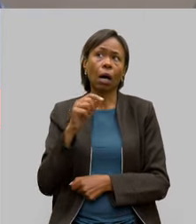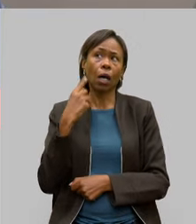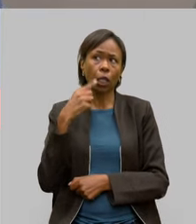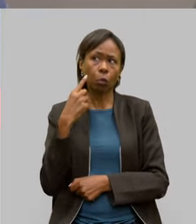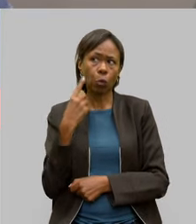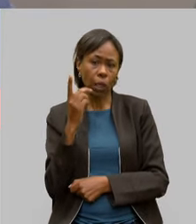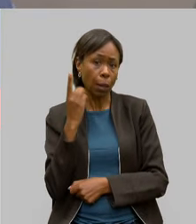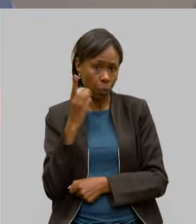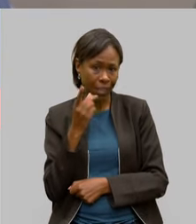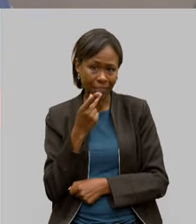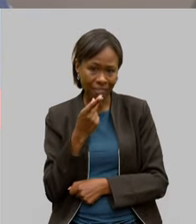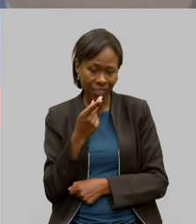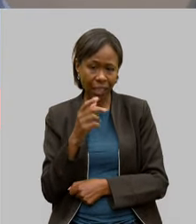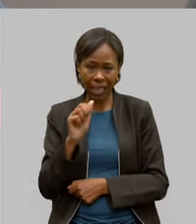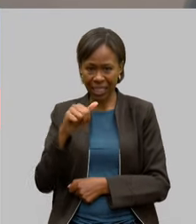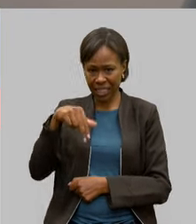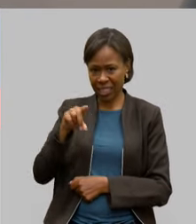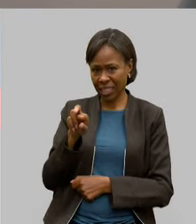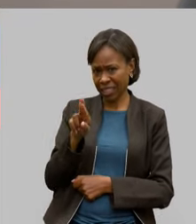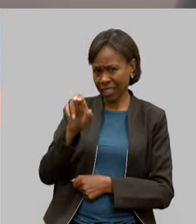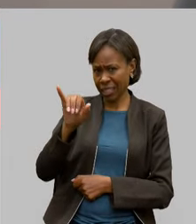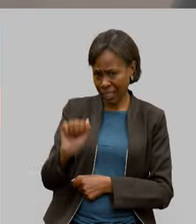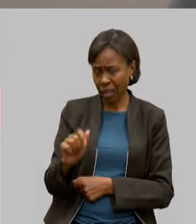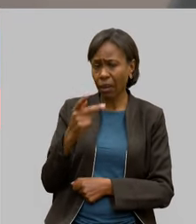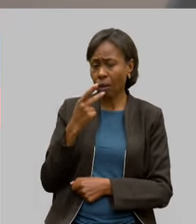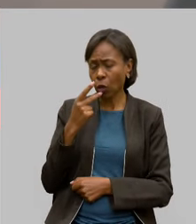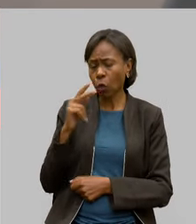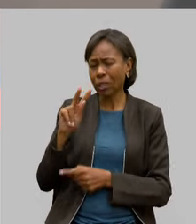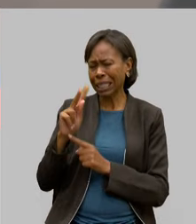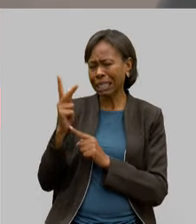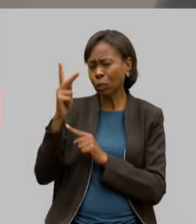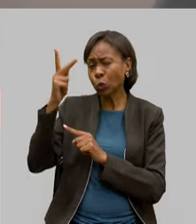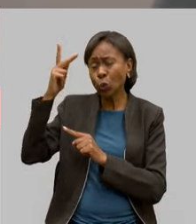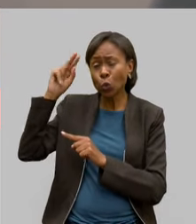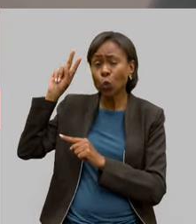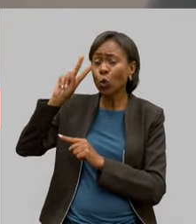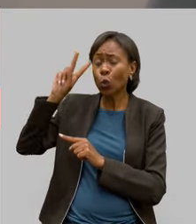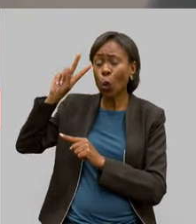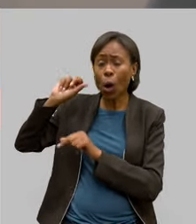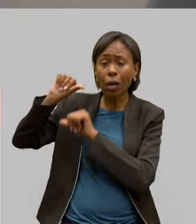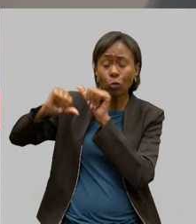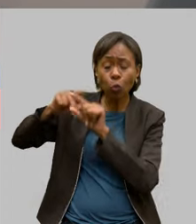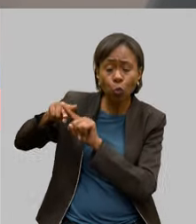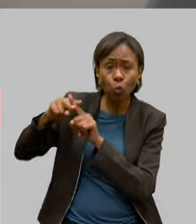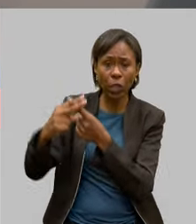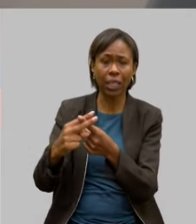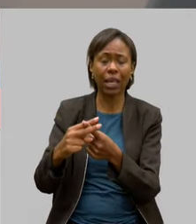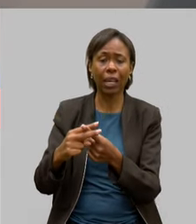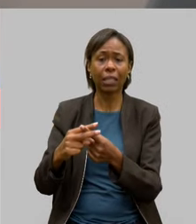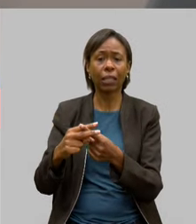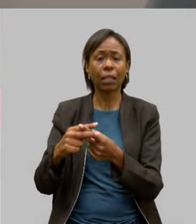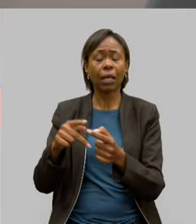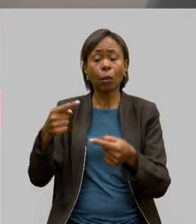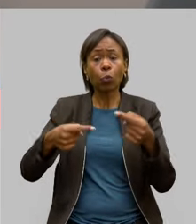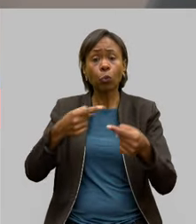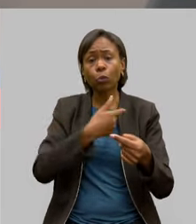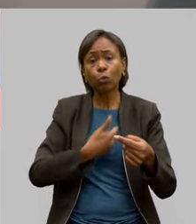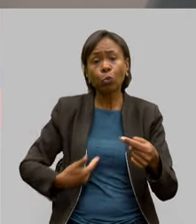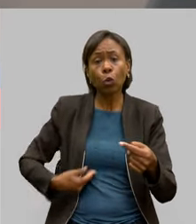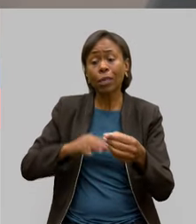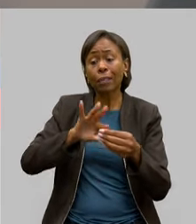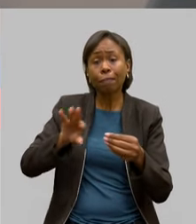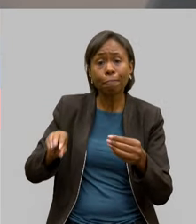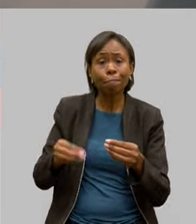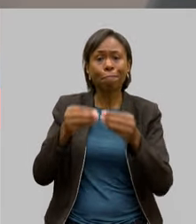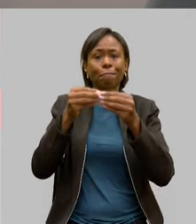importante que é sobre reparação histórica sobre a necessidade de que as políticas públicas busquem compensar o